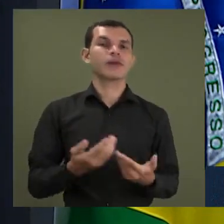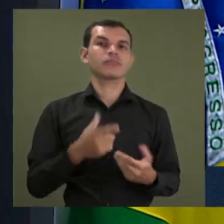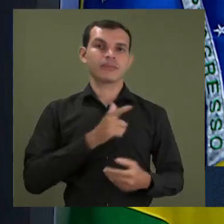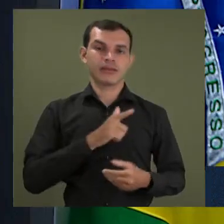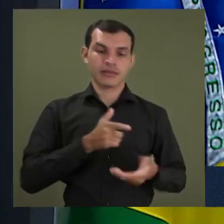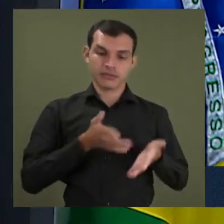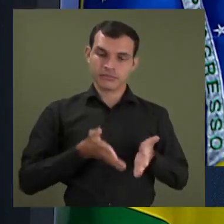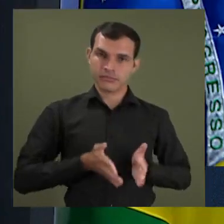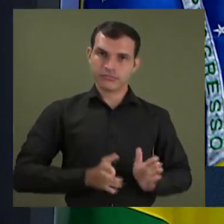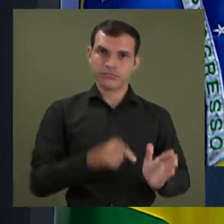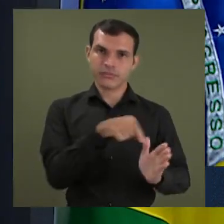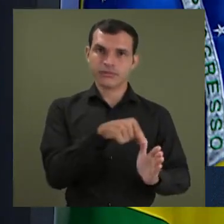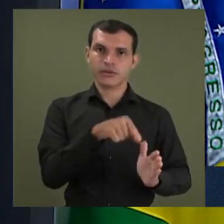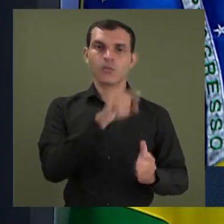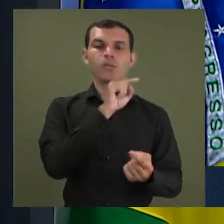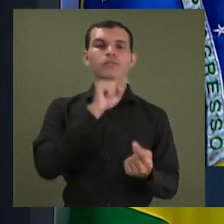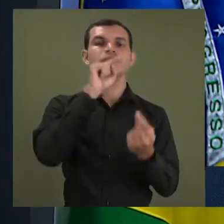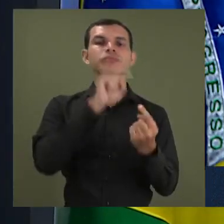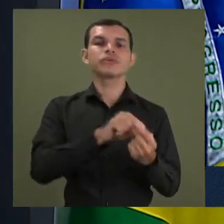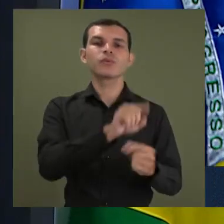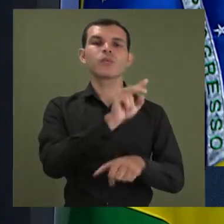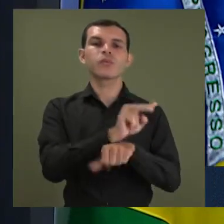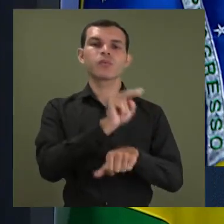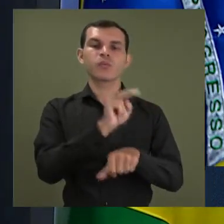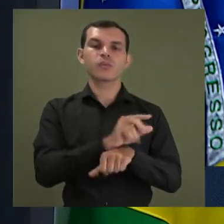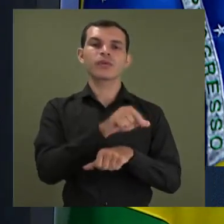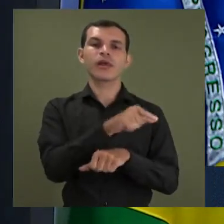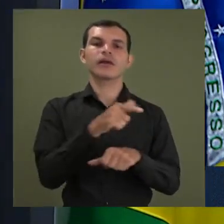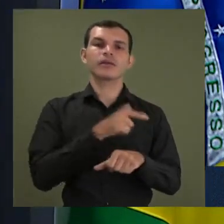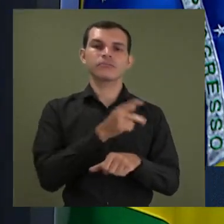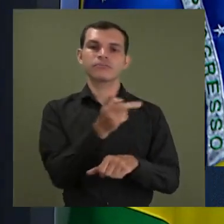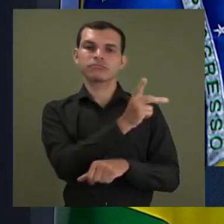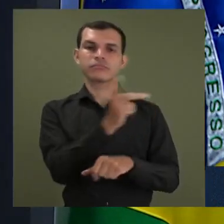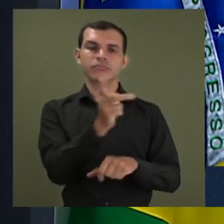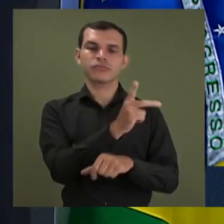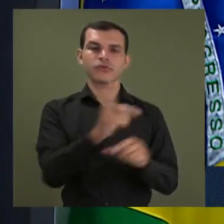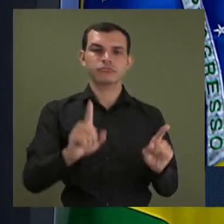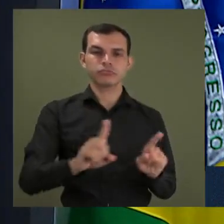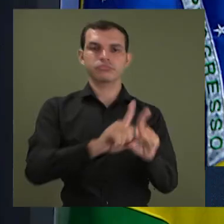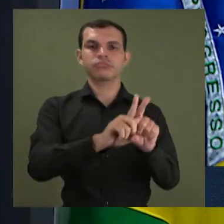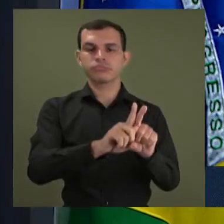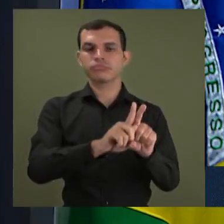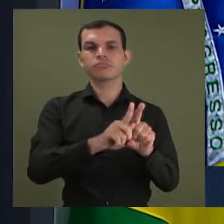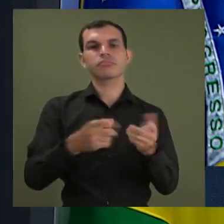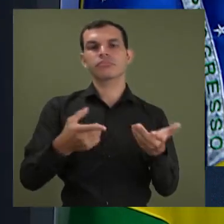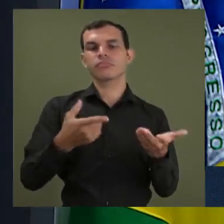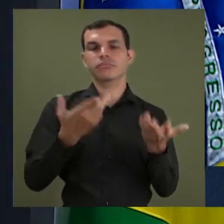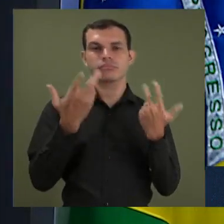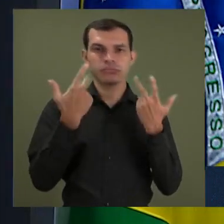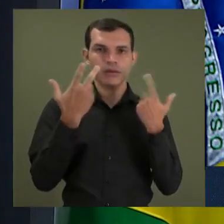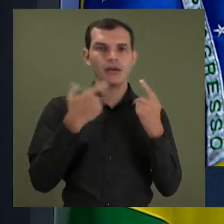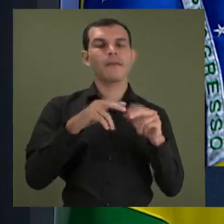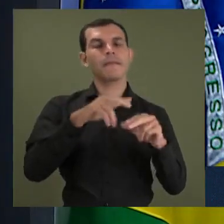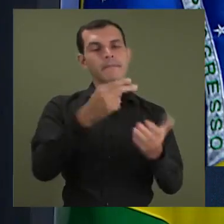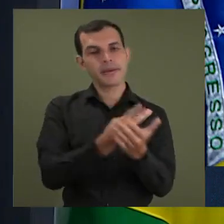nasceu de uma união estável, mesmo que nas condições em que foi gerada